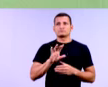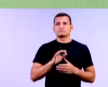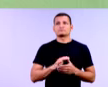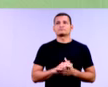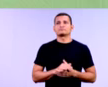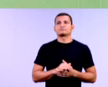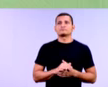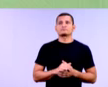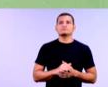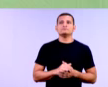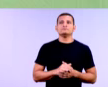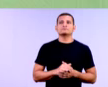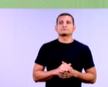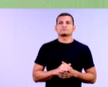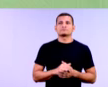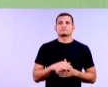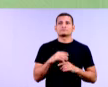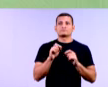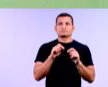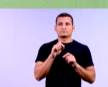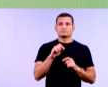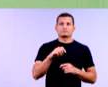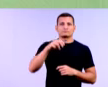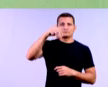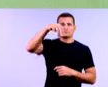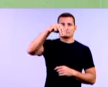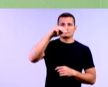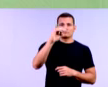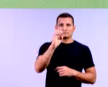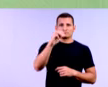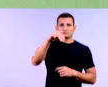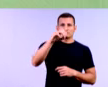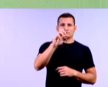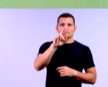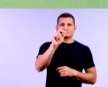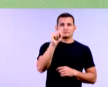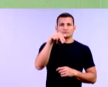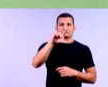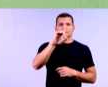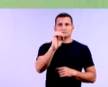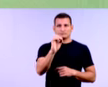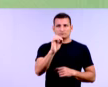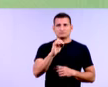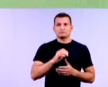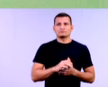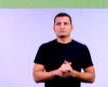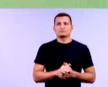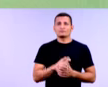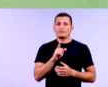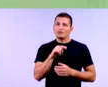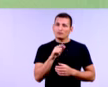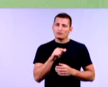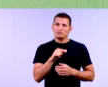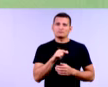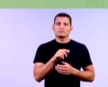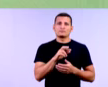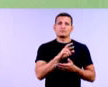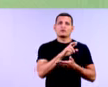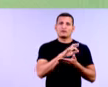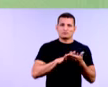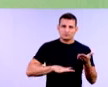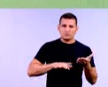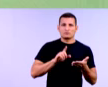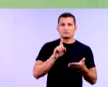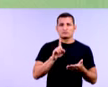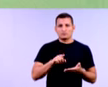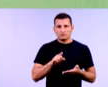dei a resposta. É o quê? É o memorando. O Ok. memorando é um tipo de redação, um tipo de texto,